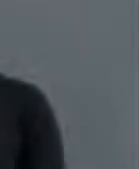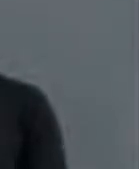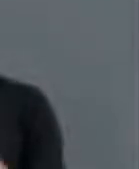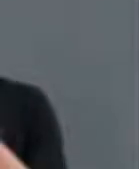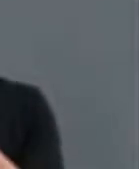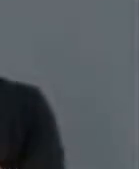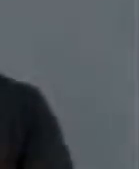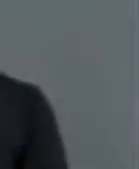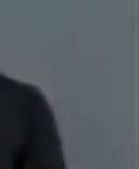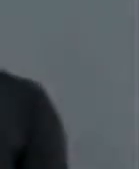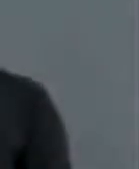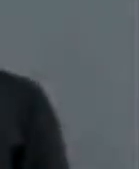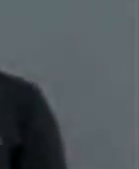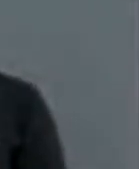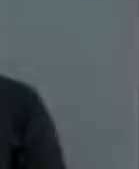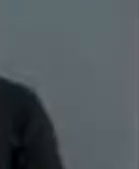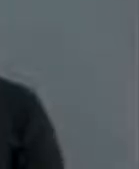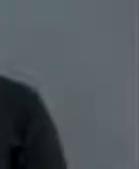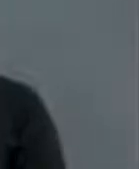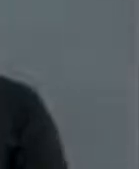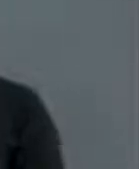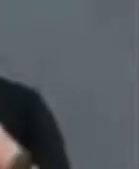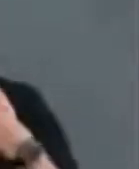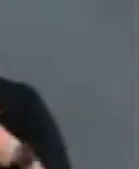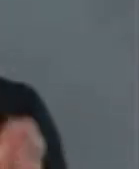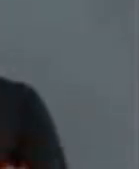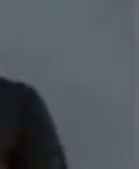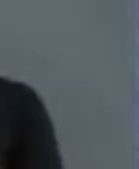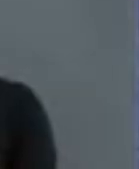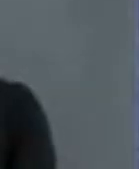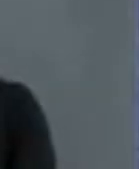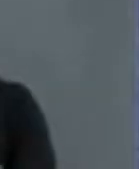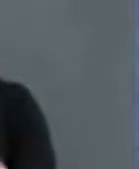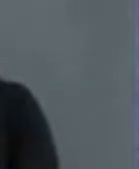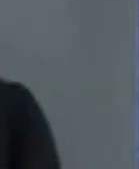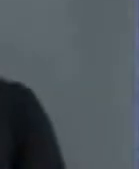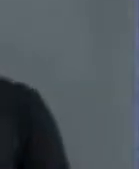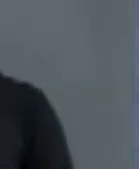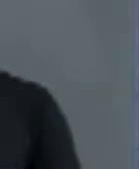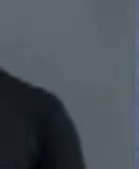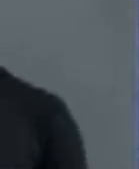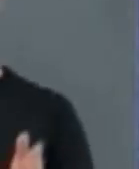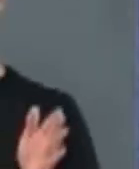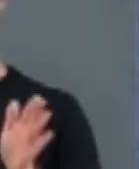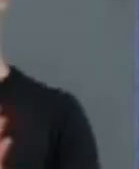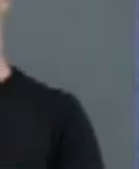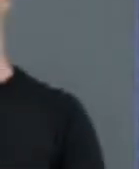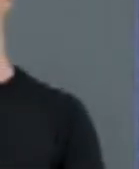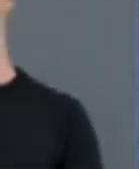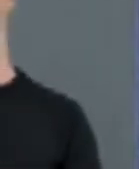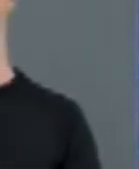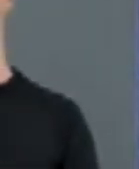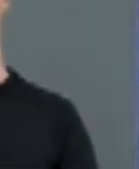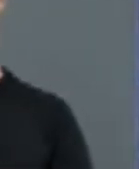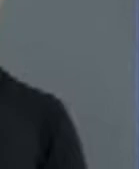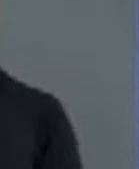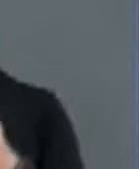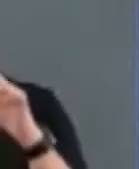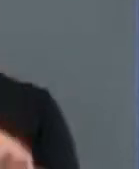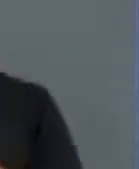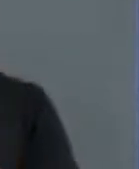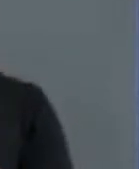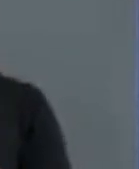Ministério Público Eleitoral para desobstruir as rodovias, porque os eleitores não conseguiam chegar a seus locais de votação.